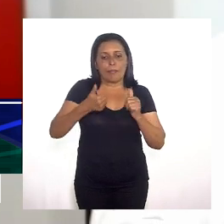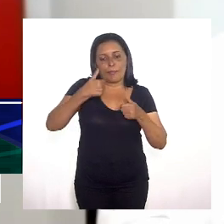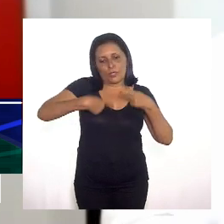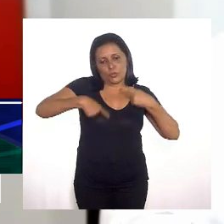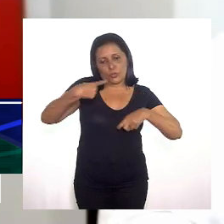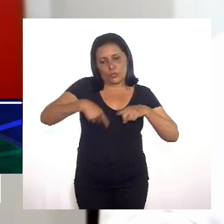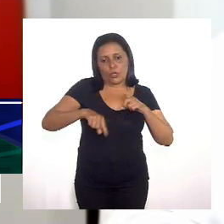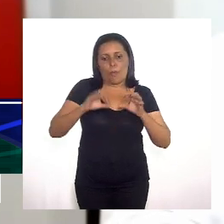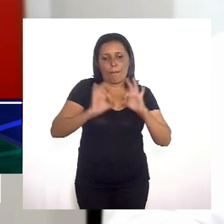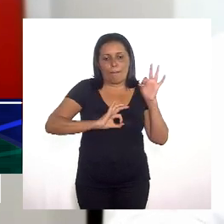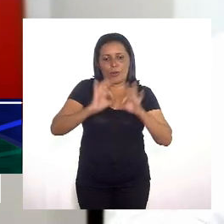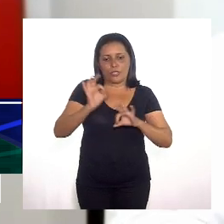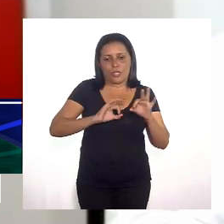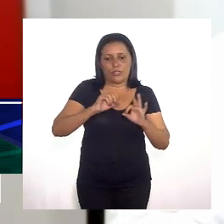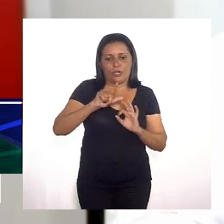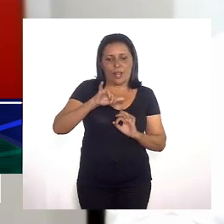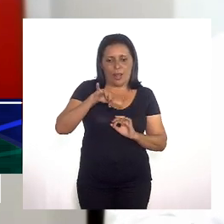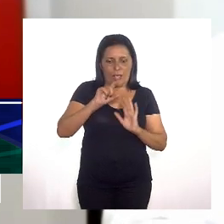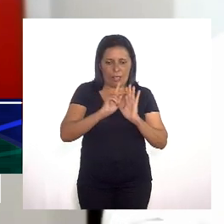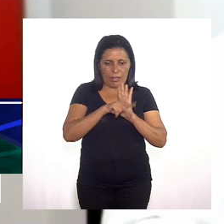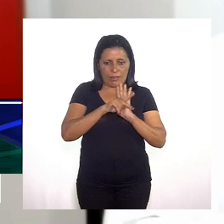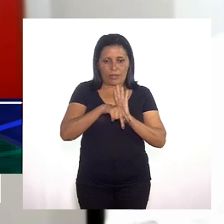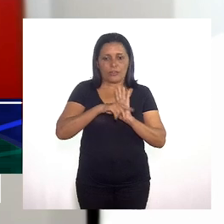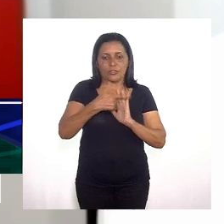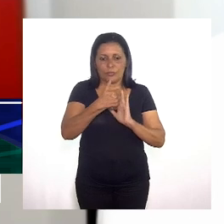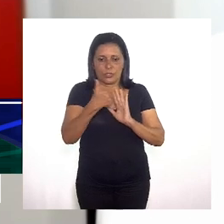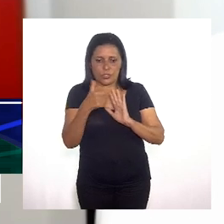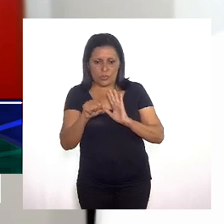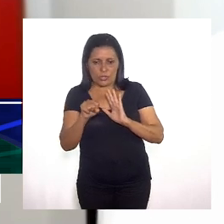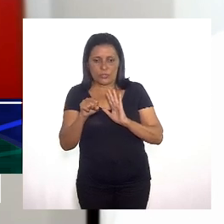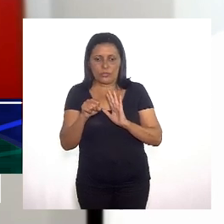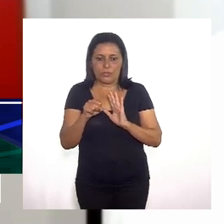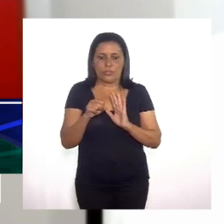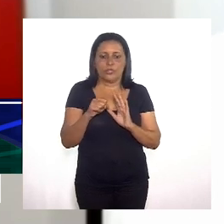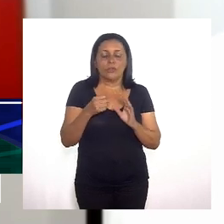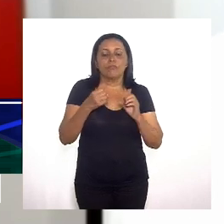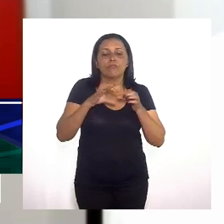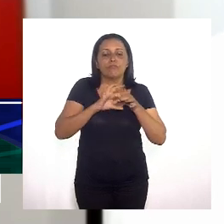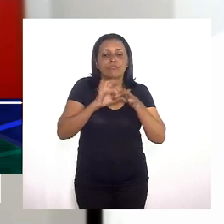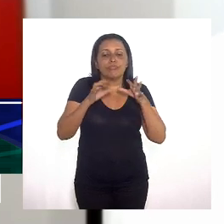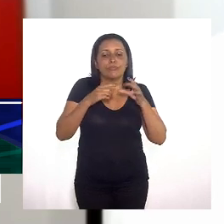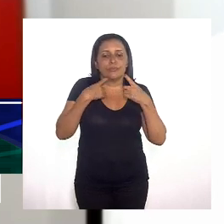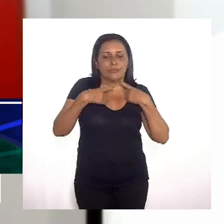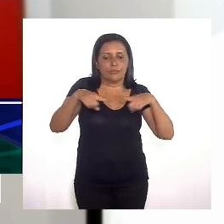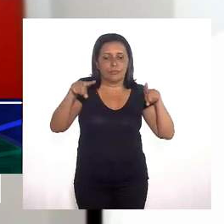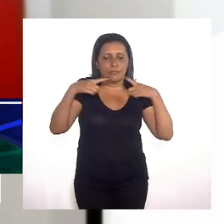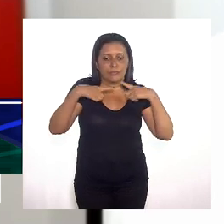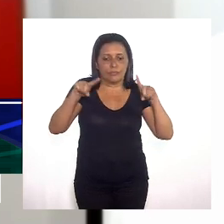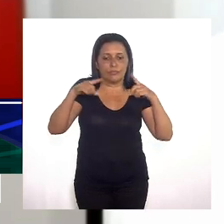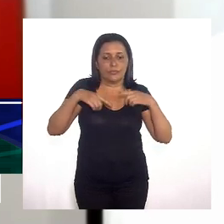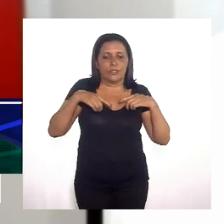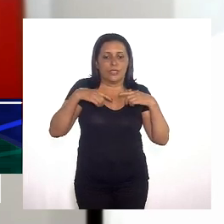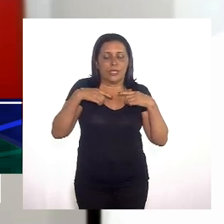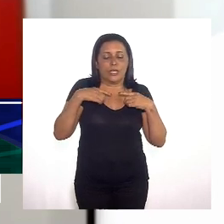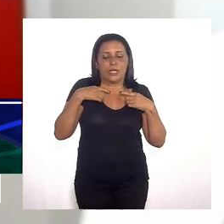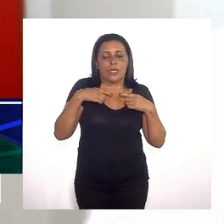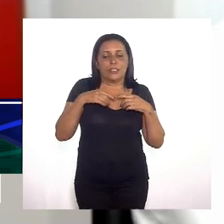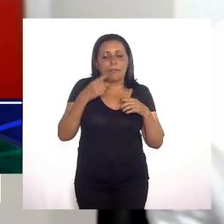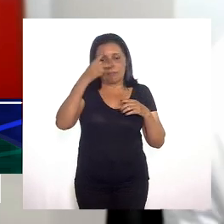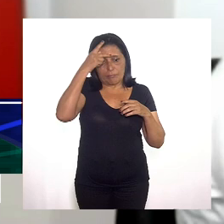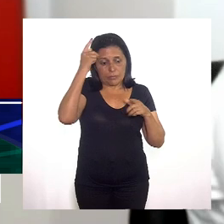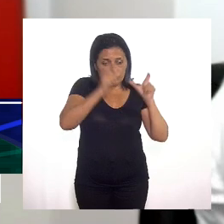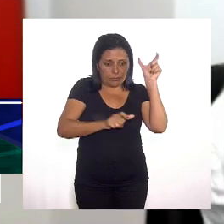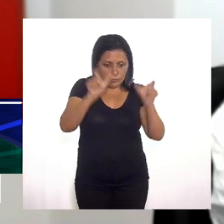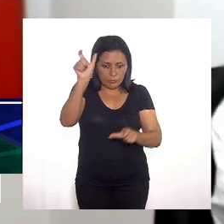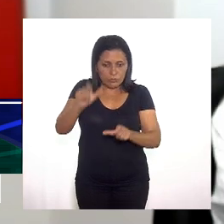lei 4011-2018, de autoria da deputada Zeidan, que dispõe sobre a divulgação de elementos de respectivo contrato à